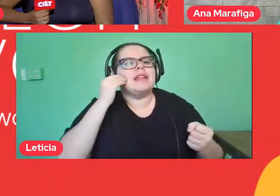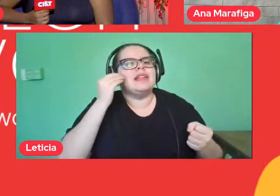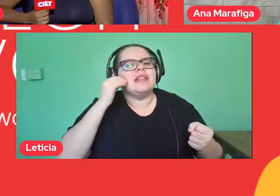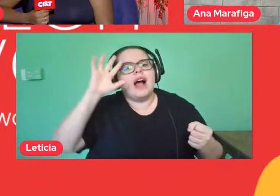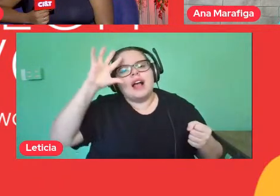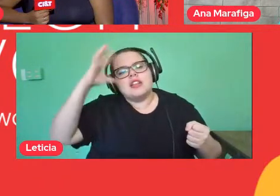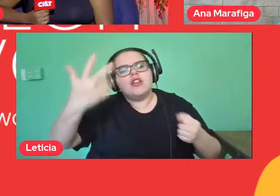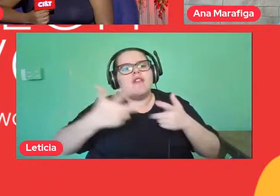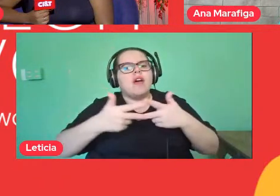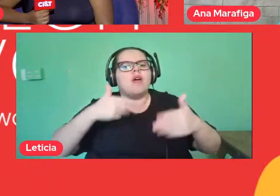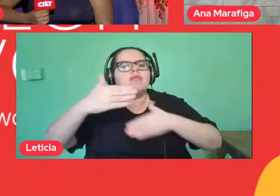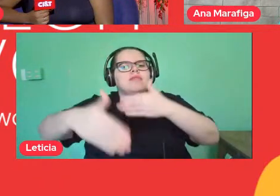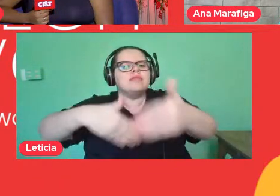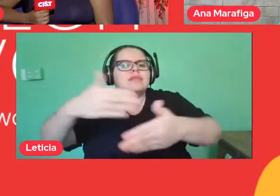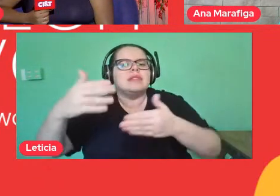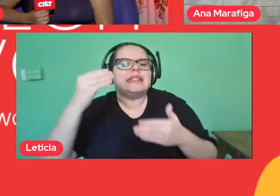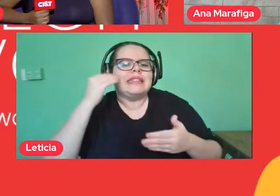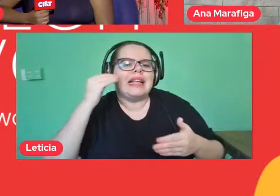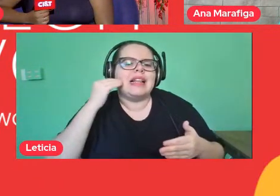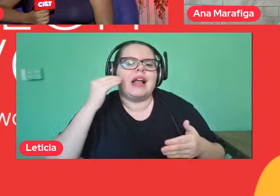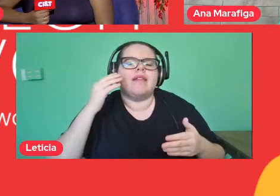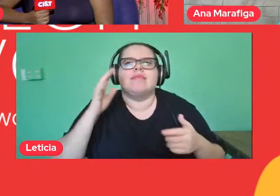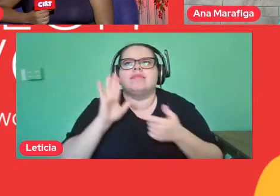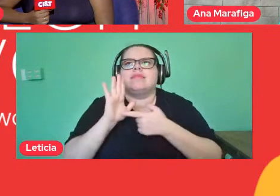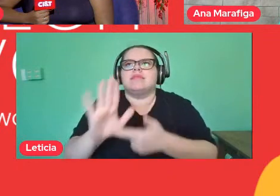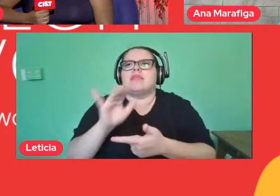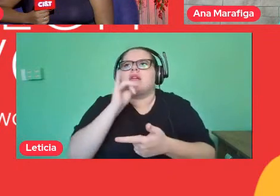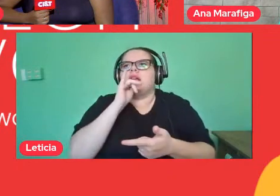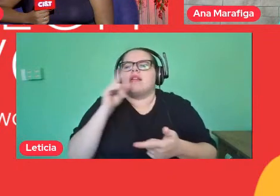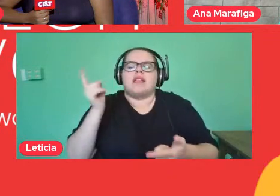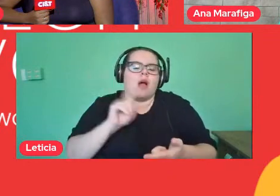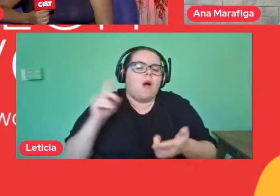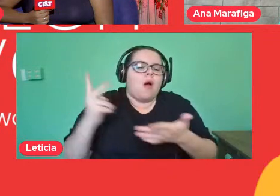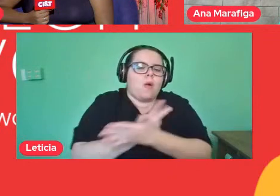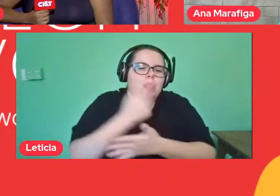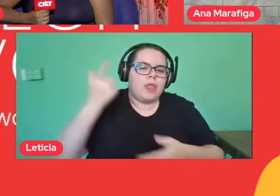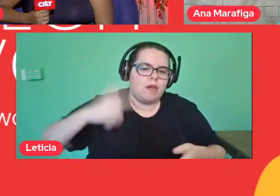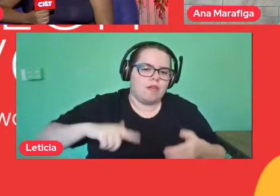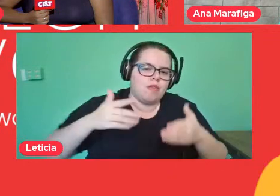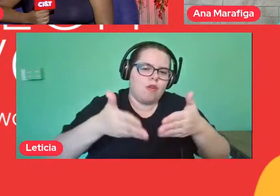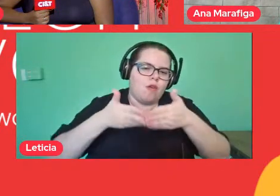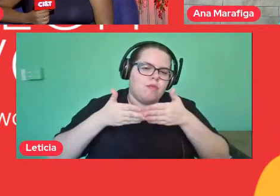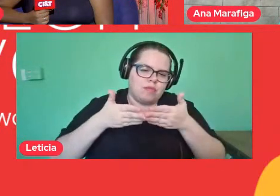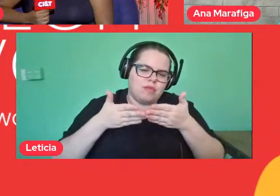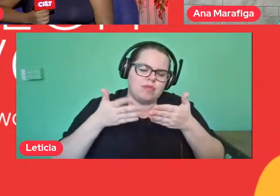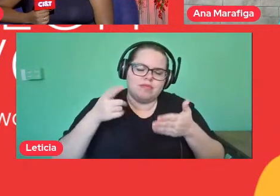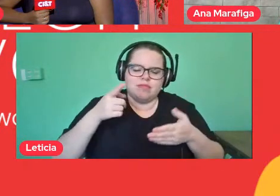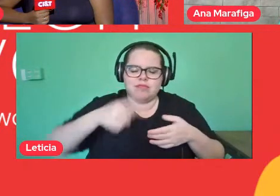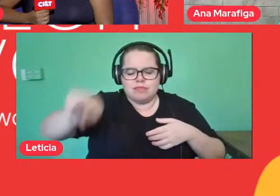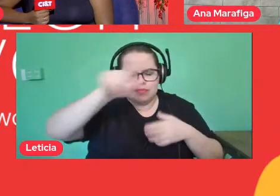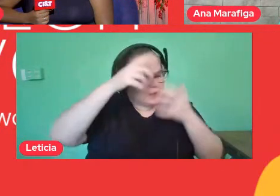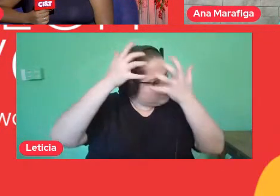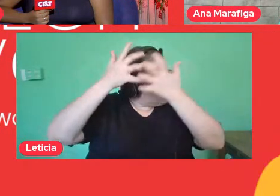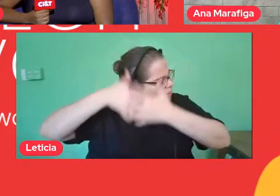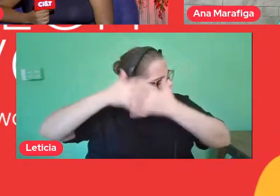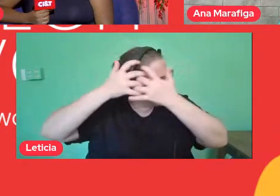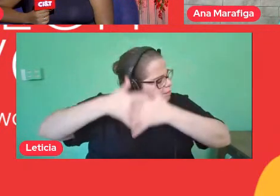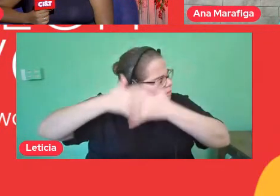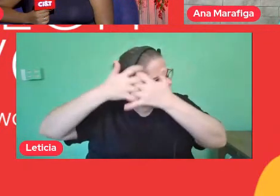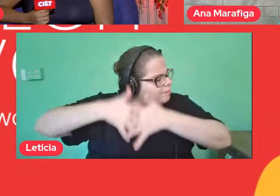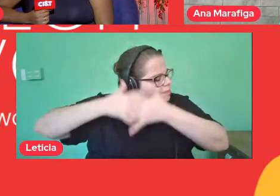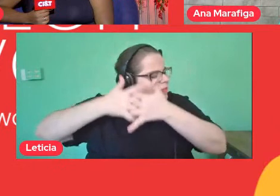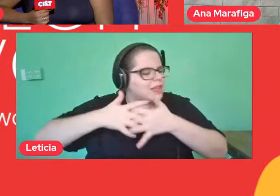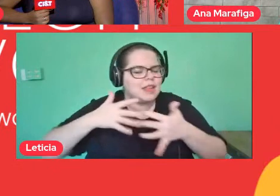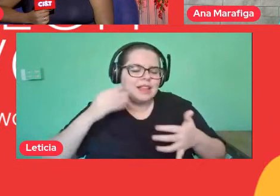buscar caminhos alternativos para que isso não aconteça novamente. Então, eu convido vocês a exercitarem esse lado, o lado